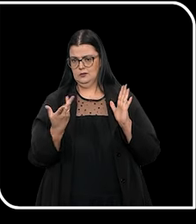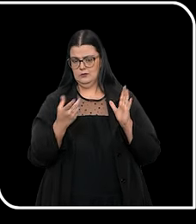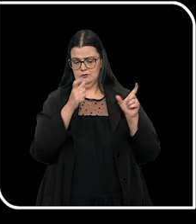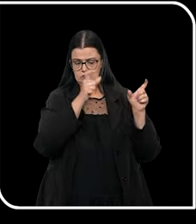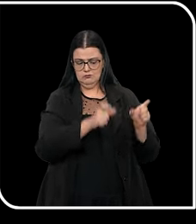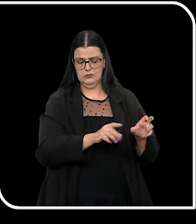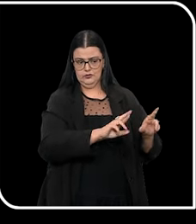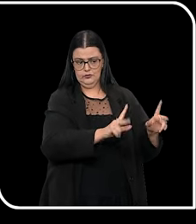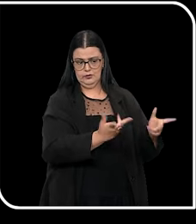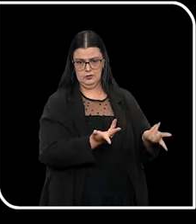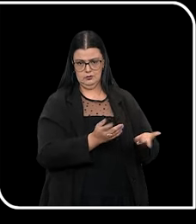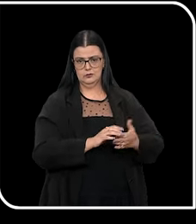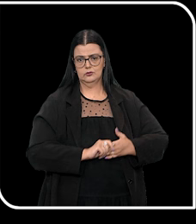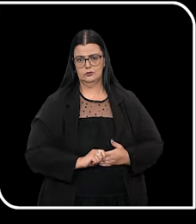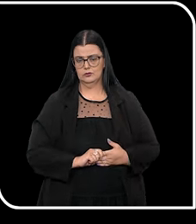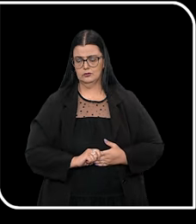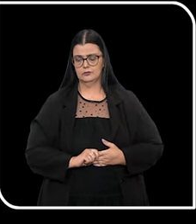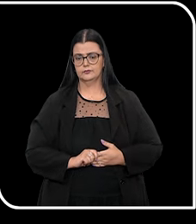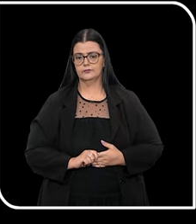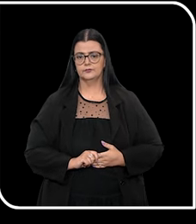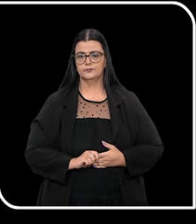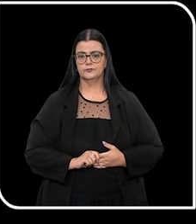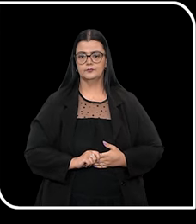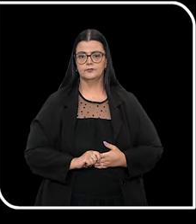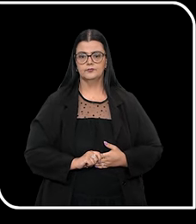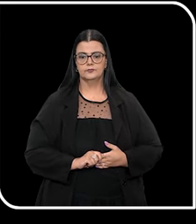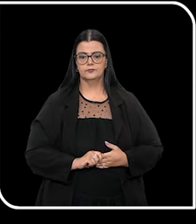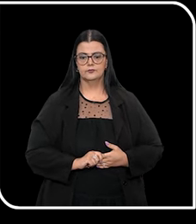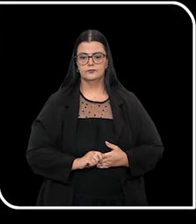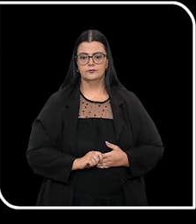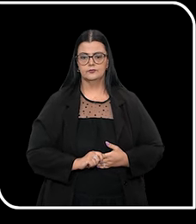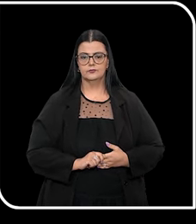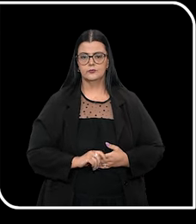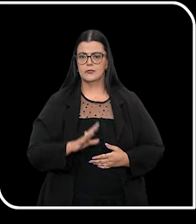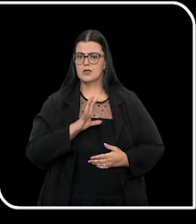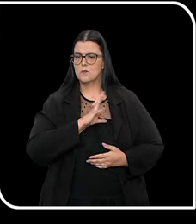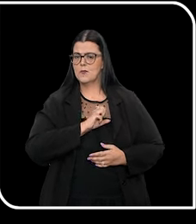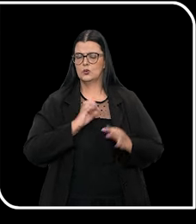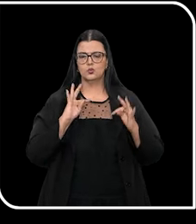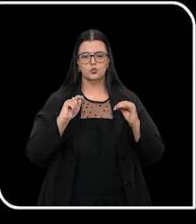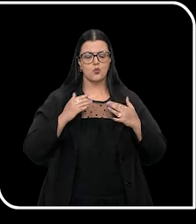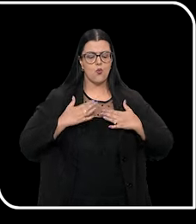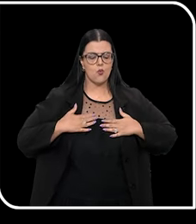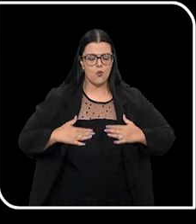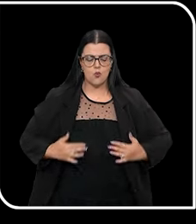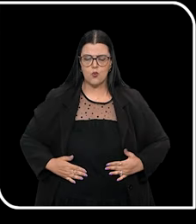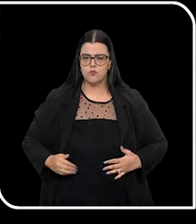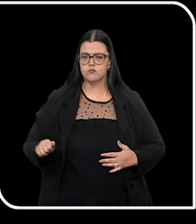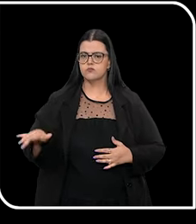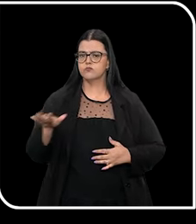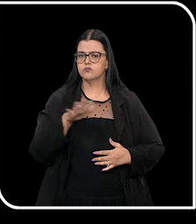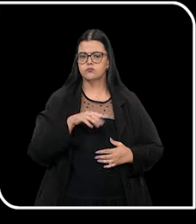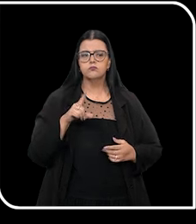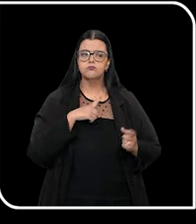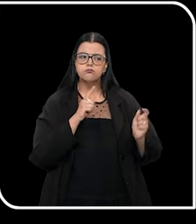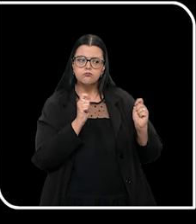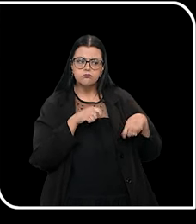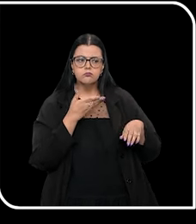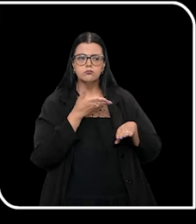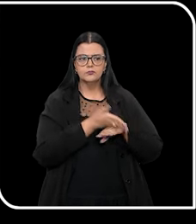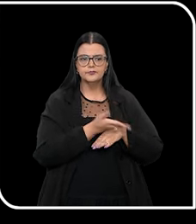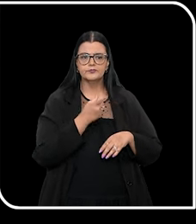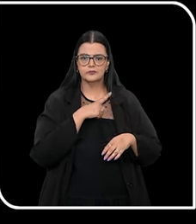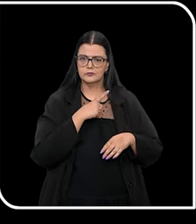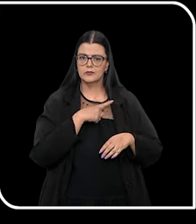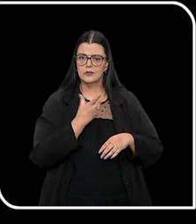amar aquilo que não é espelho amar todos os corpos todos os corpos precisam caber e é tão